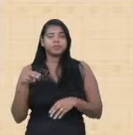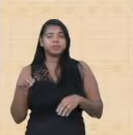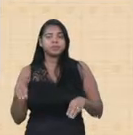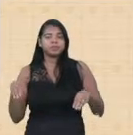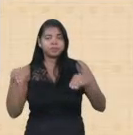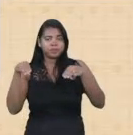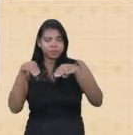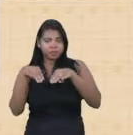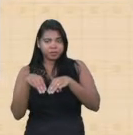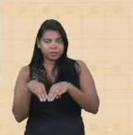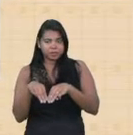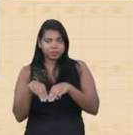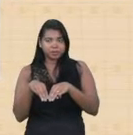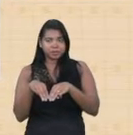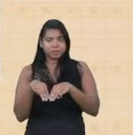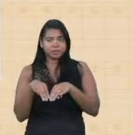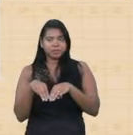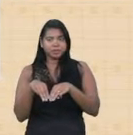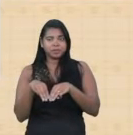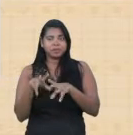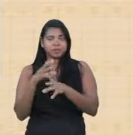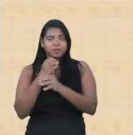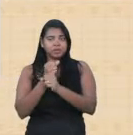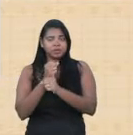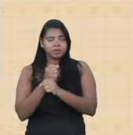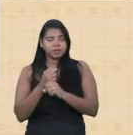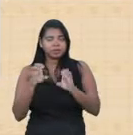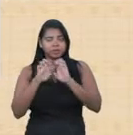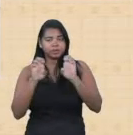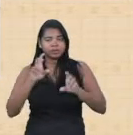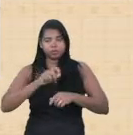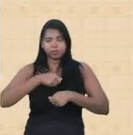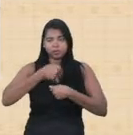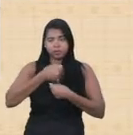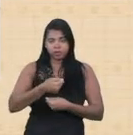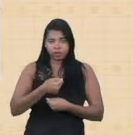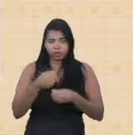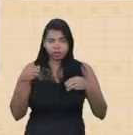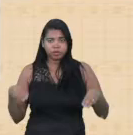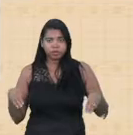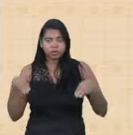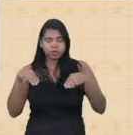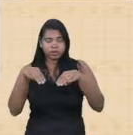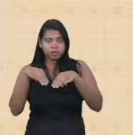você beijar, onde você calculava a força magnética com a carga,